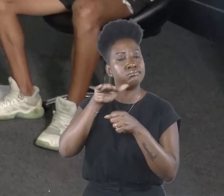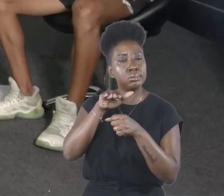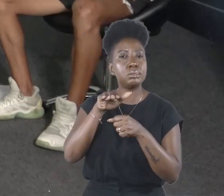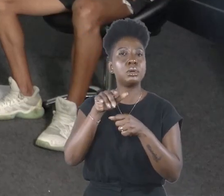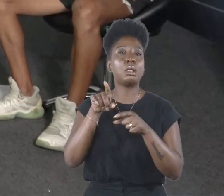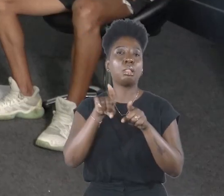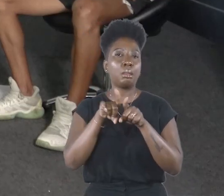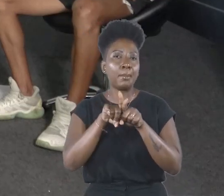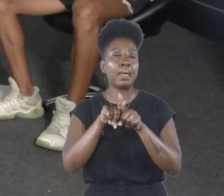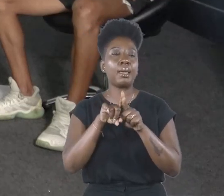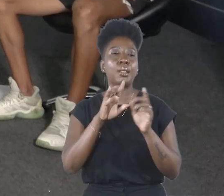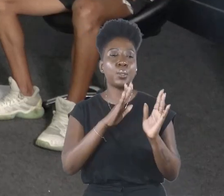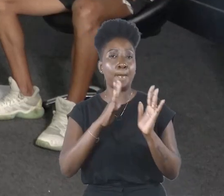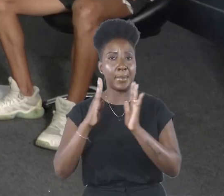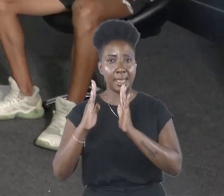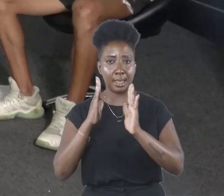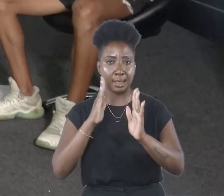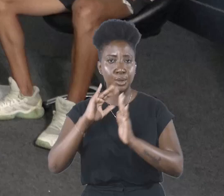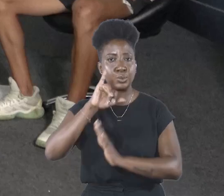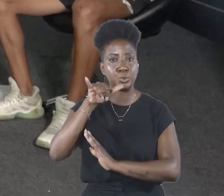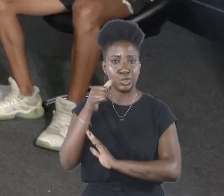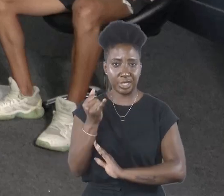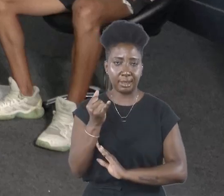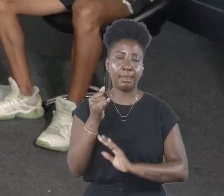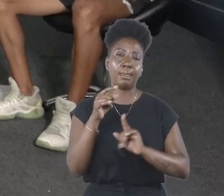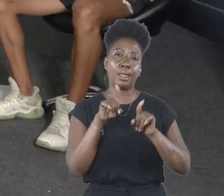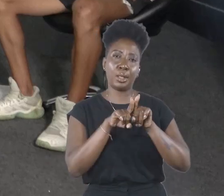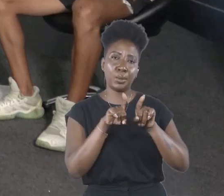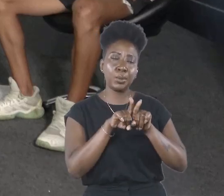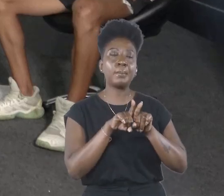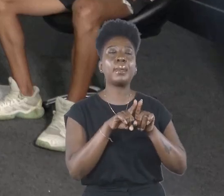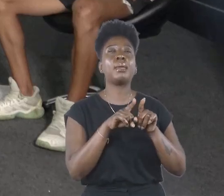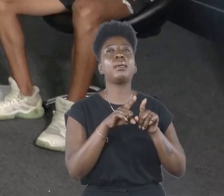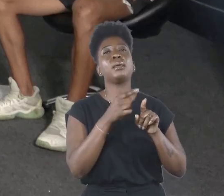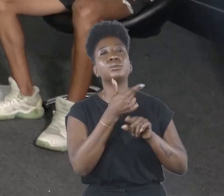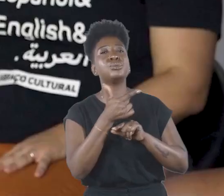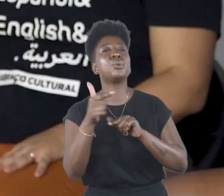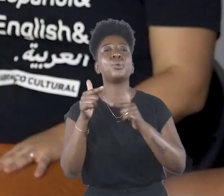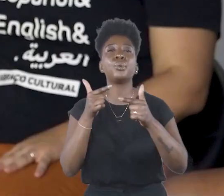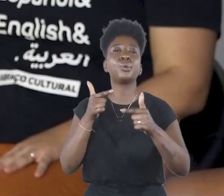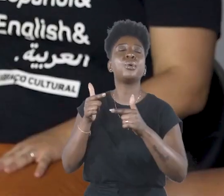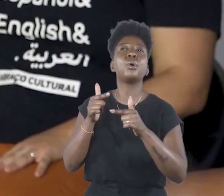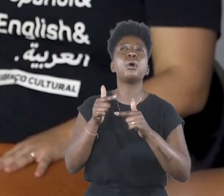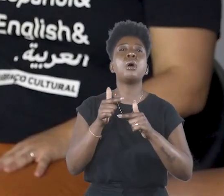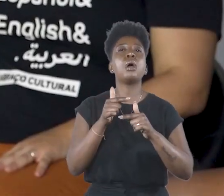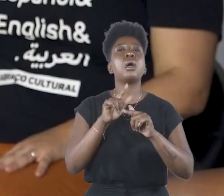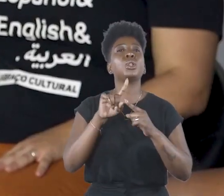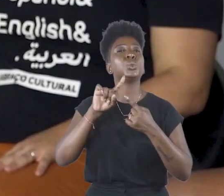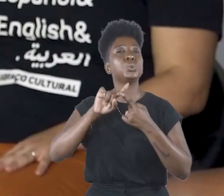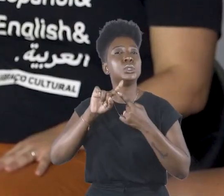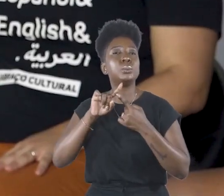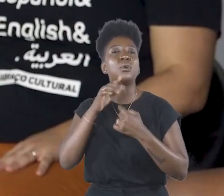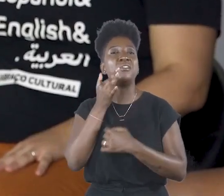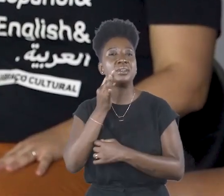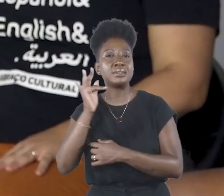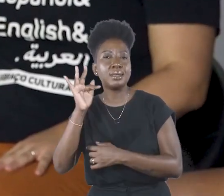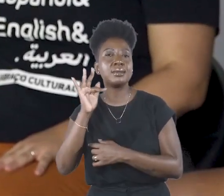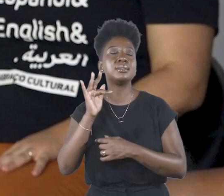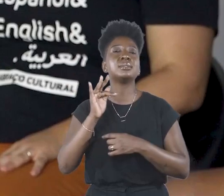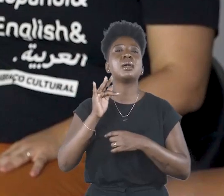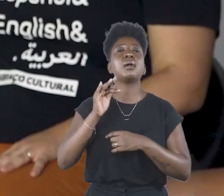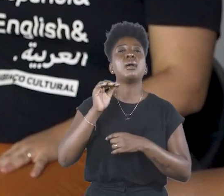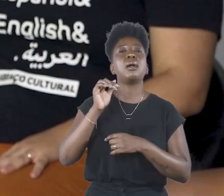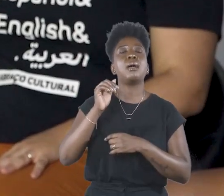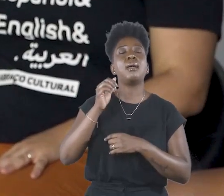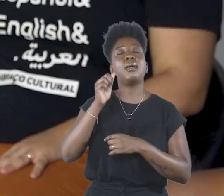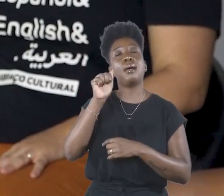os intensivos de férias de janeiro e de julho, os extensivos semestrais, de francês, árabe, inglês